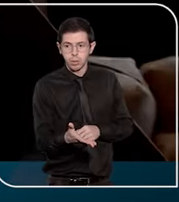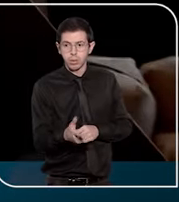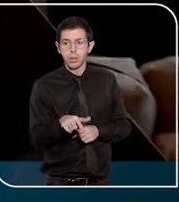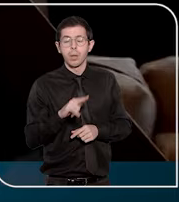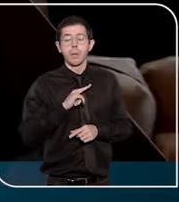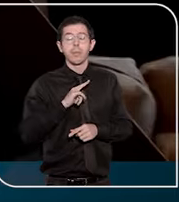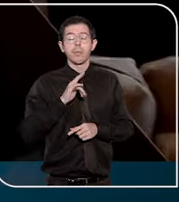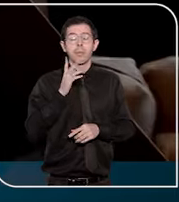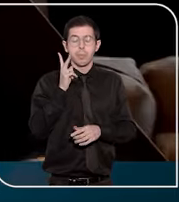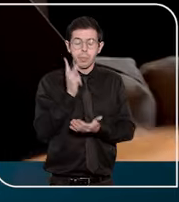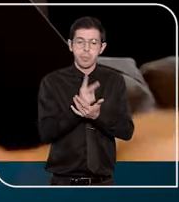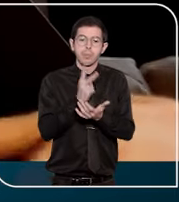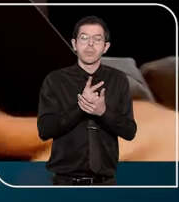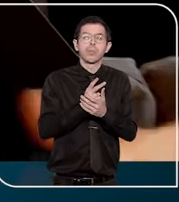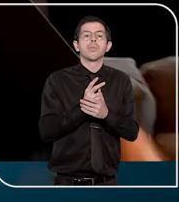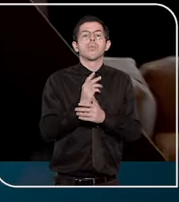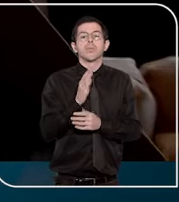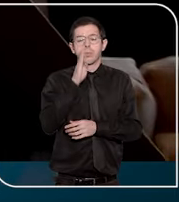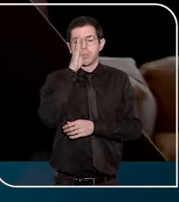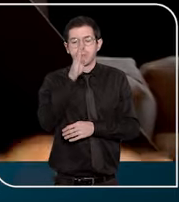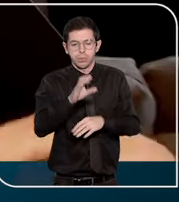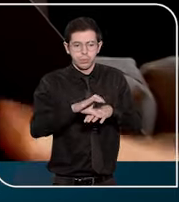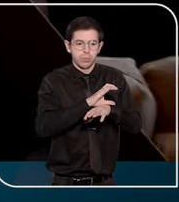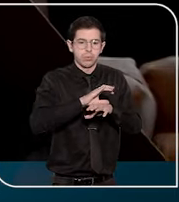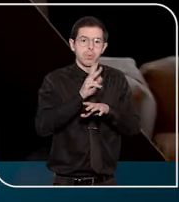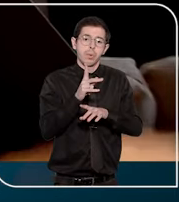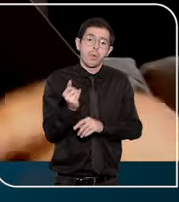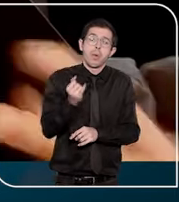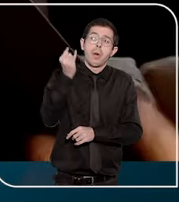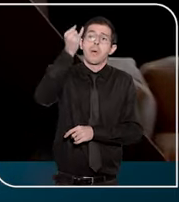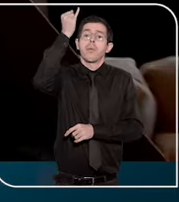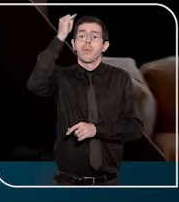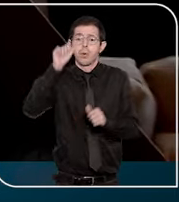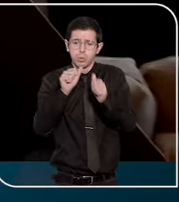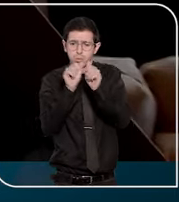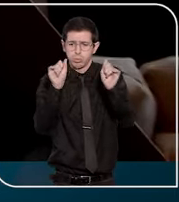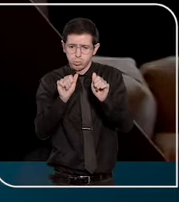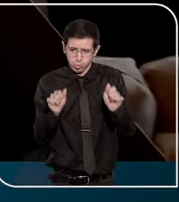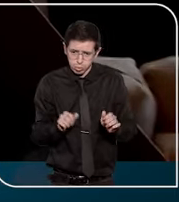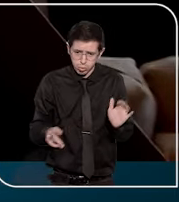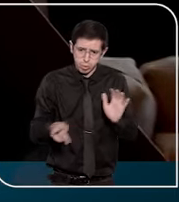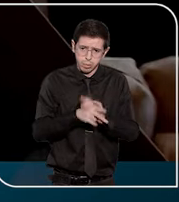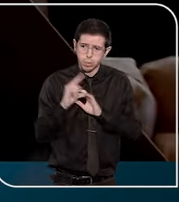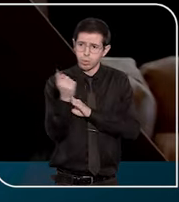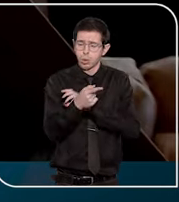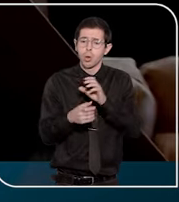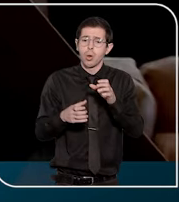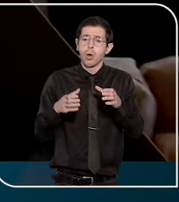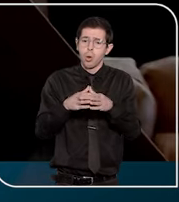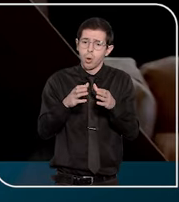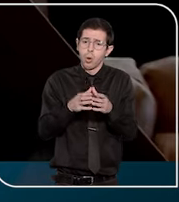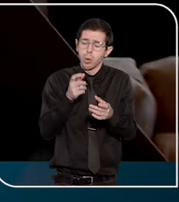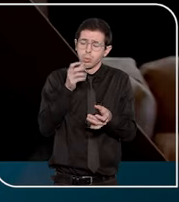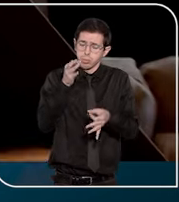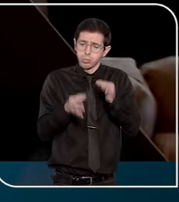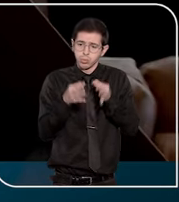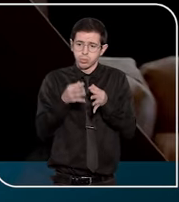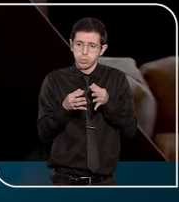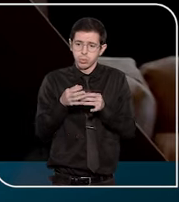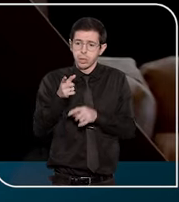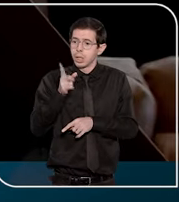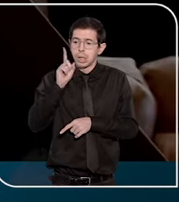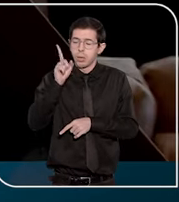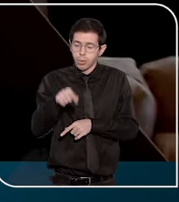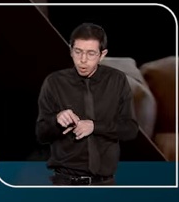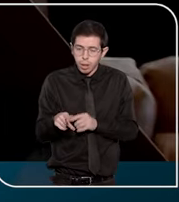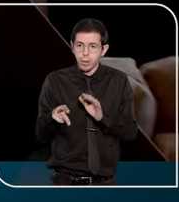princípios constitucionais, por mais que eles sejam relevantes, informantes, estruturantes do nosso ordenamento jurídico, eles não são, do ponto de